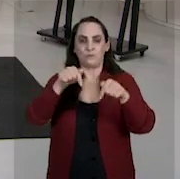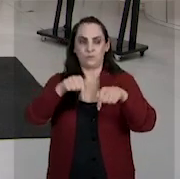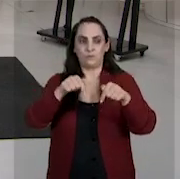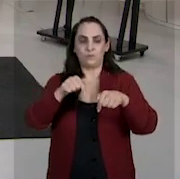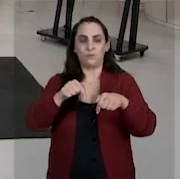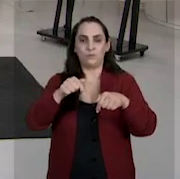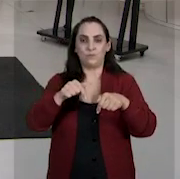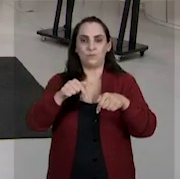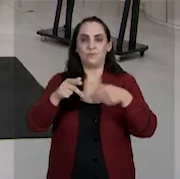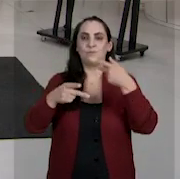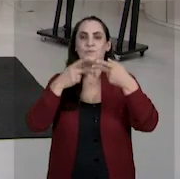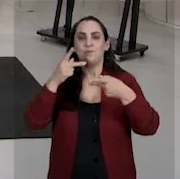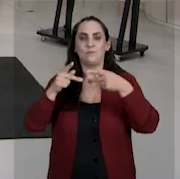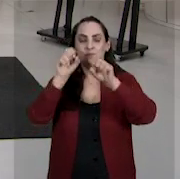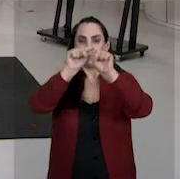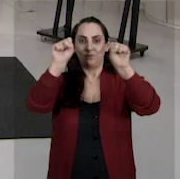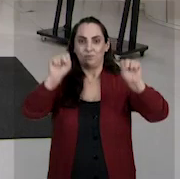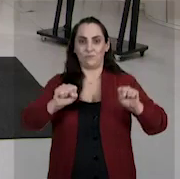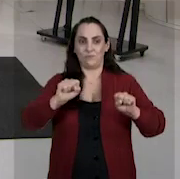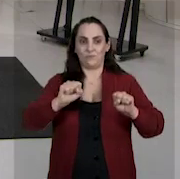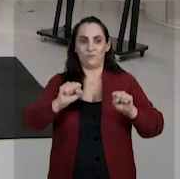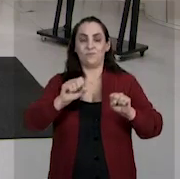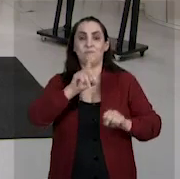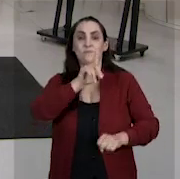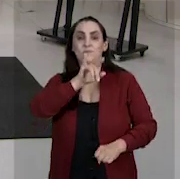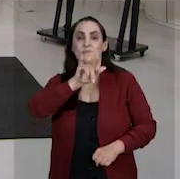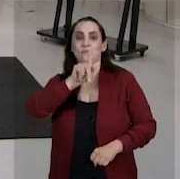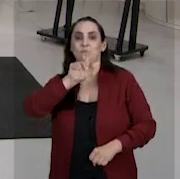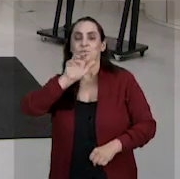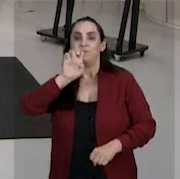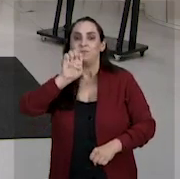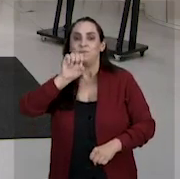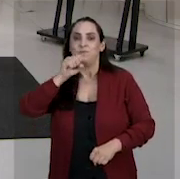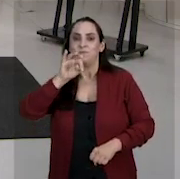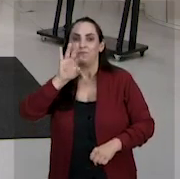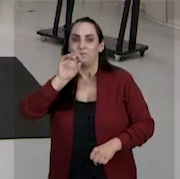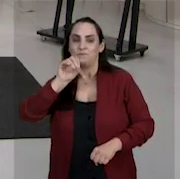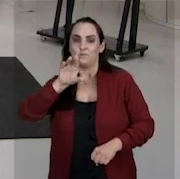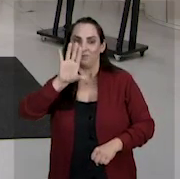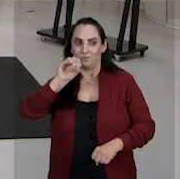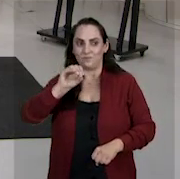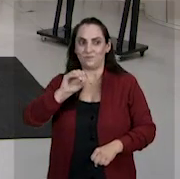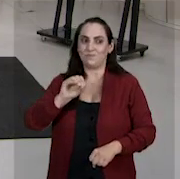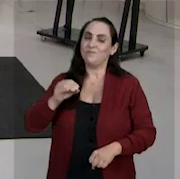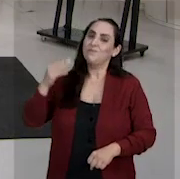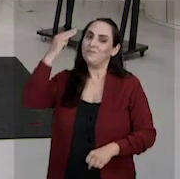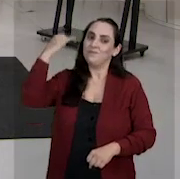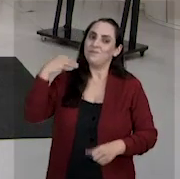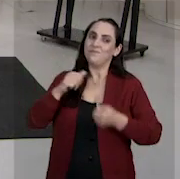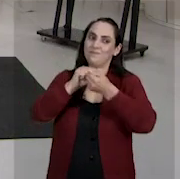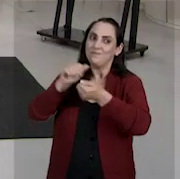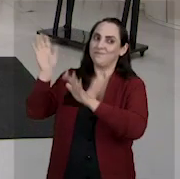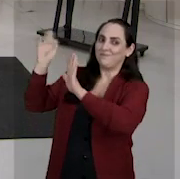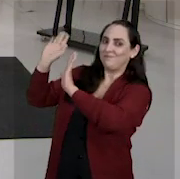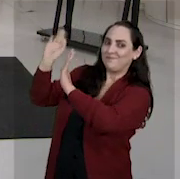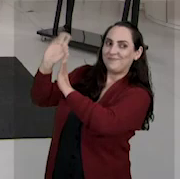sistema digestório e a sua nutrição. Quem está aqui comigo hoje é a Mariana. Oi, Mariana, tudo bom?